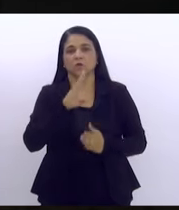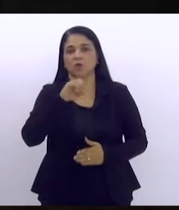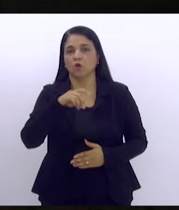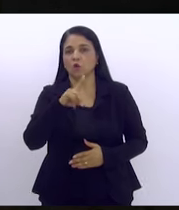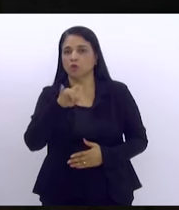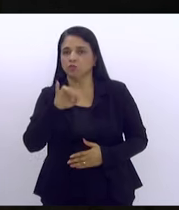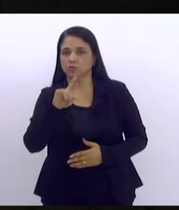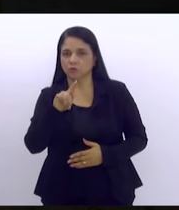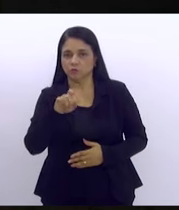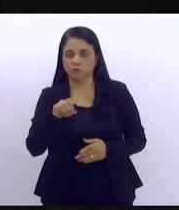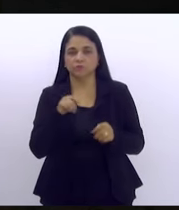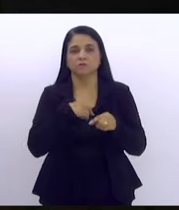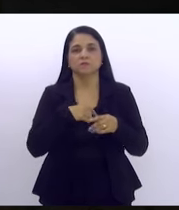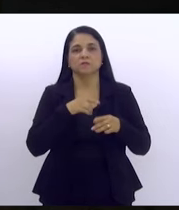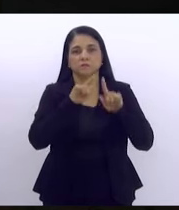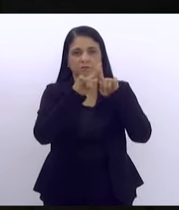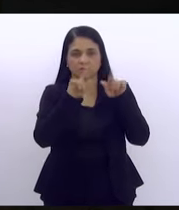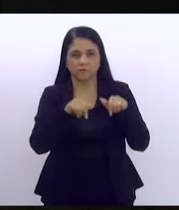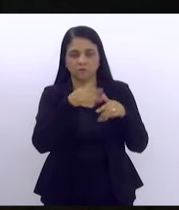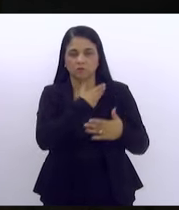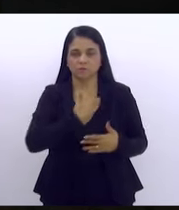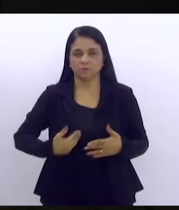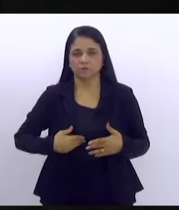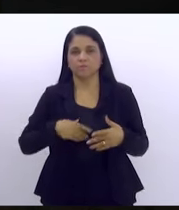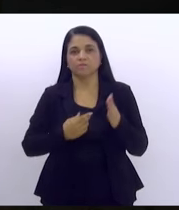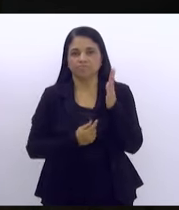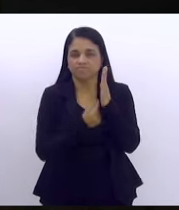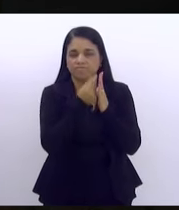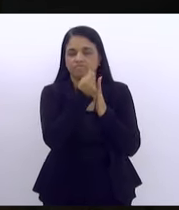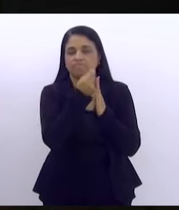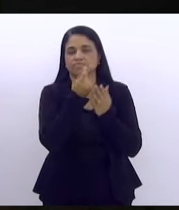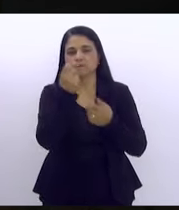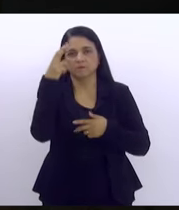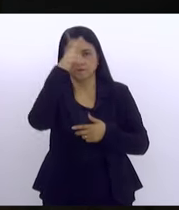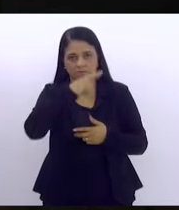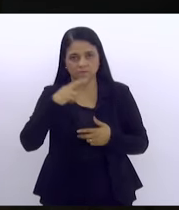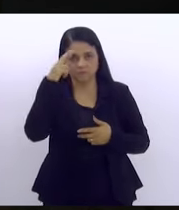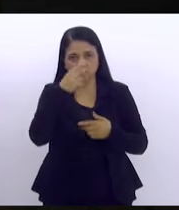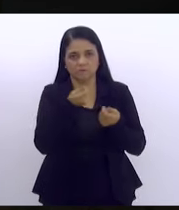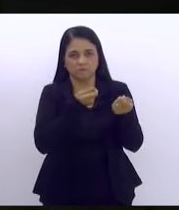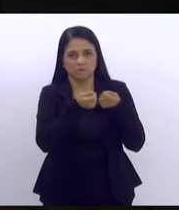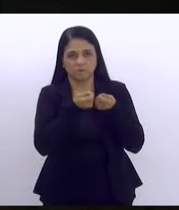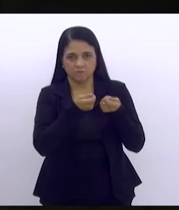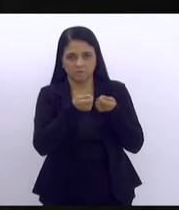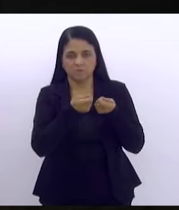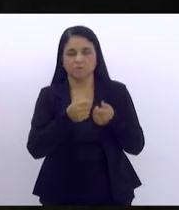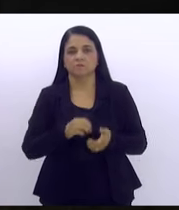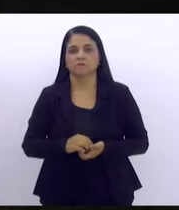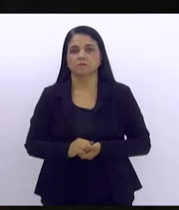de Servidores Públicos e de Orçamento, Finanças, Fiscalização Financeira e Controle.